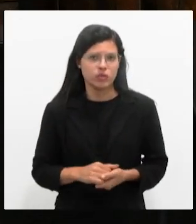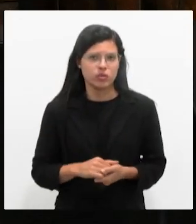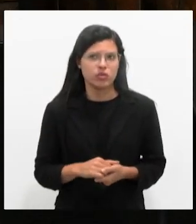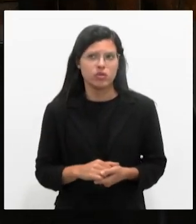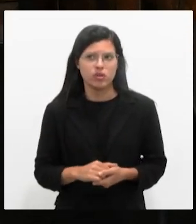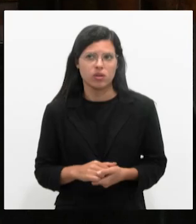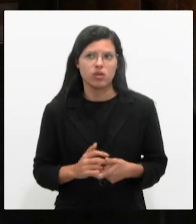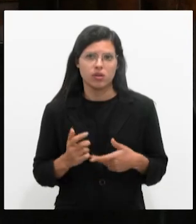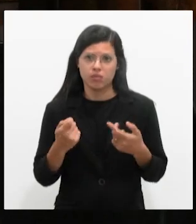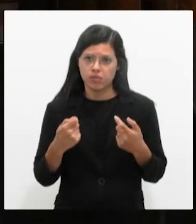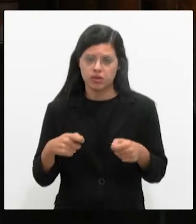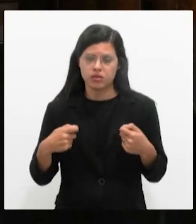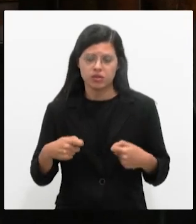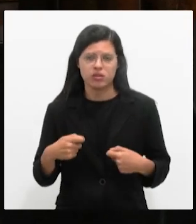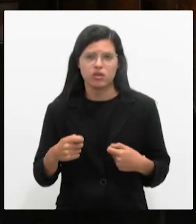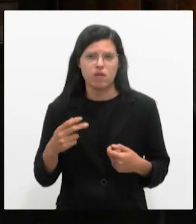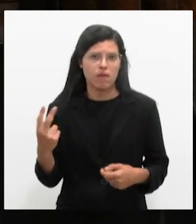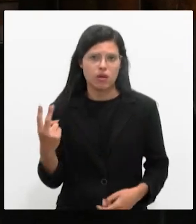real que ele precisa.